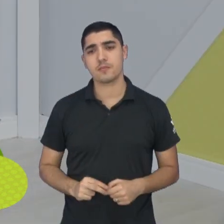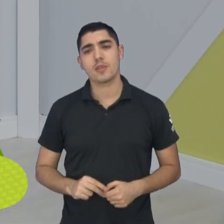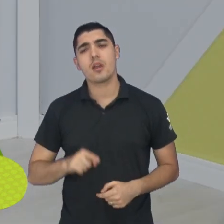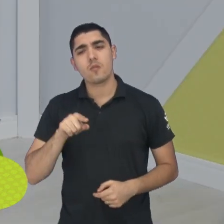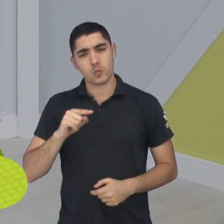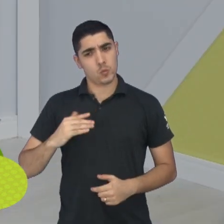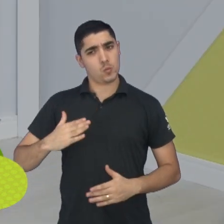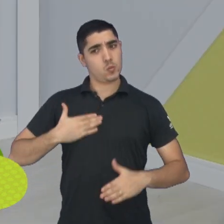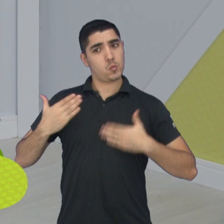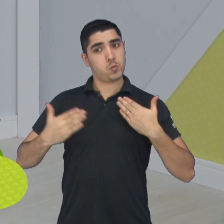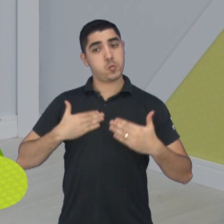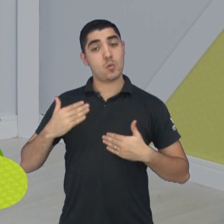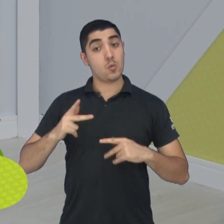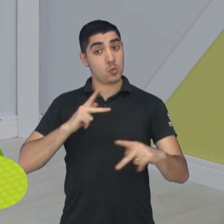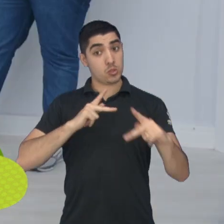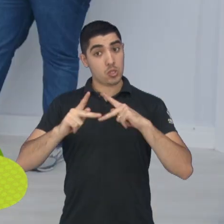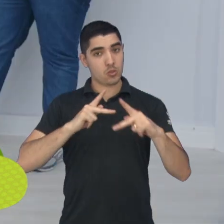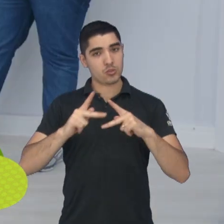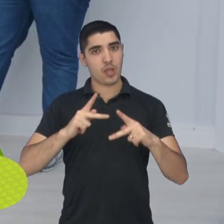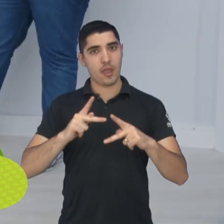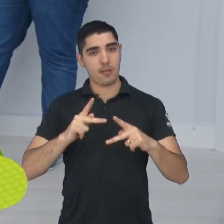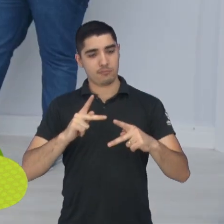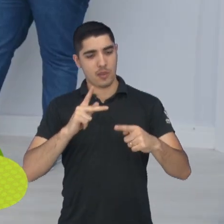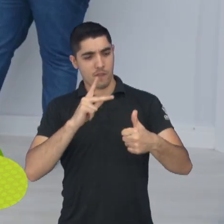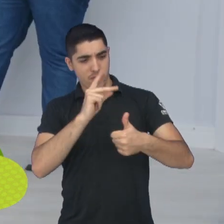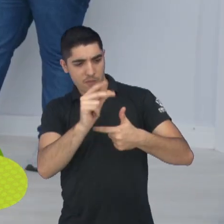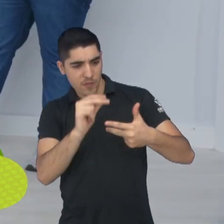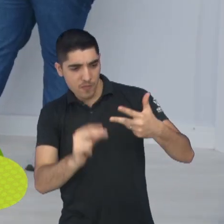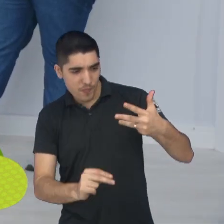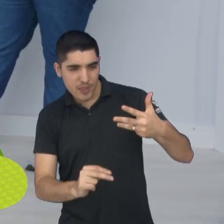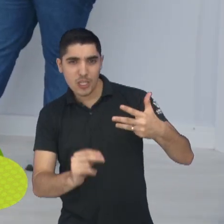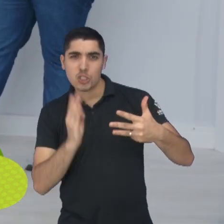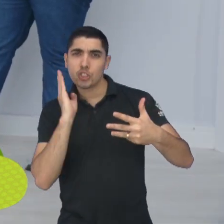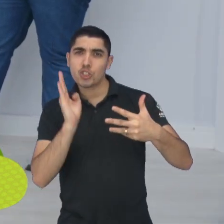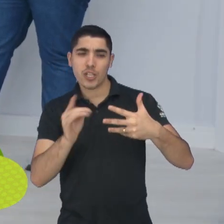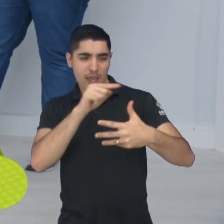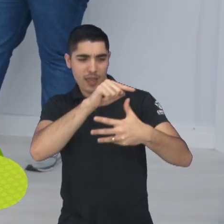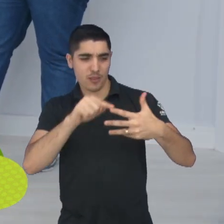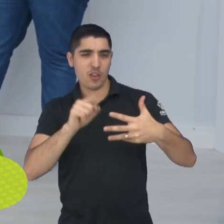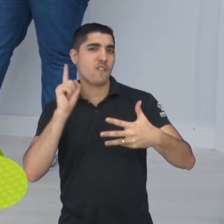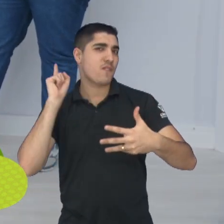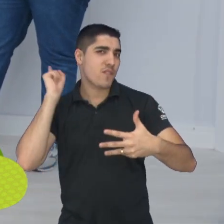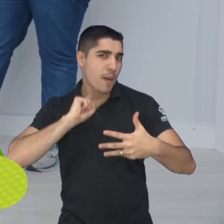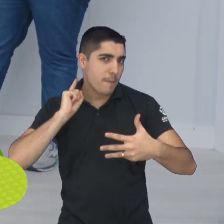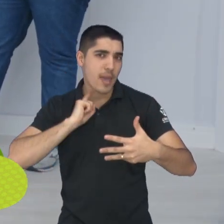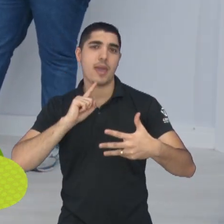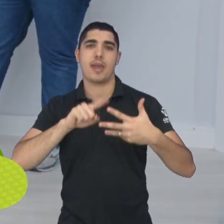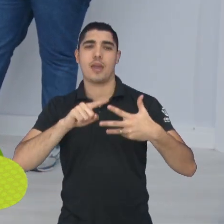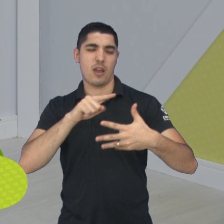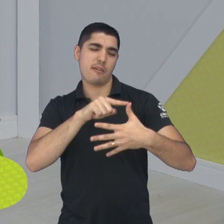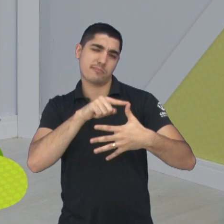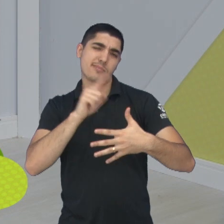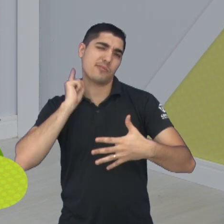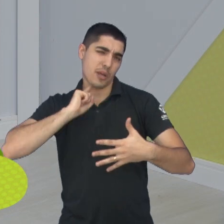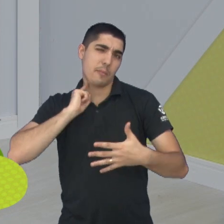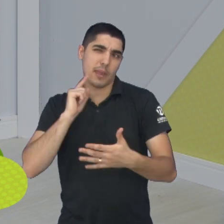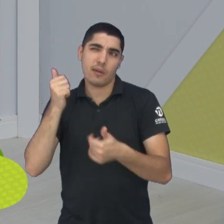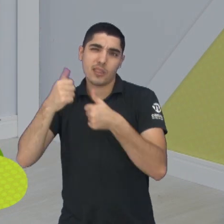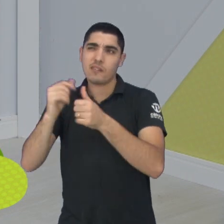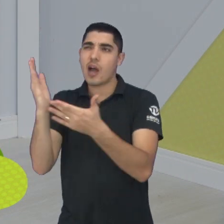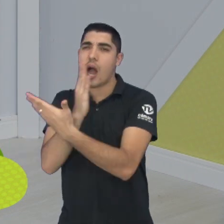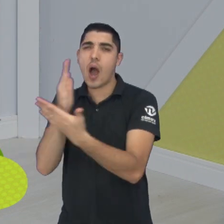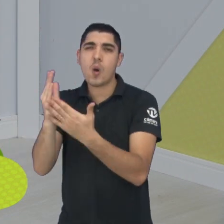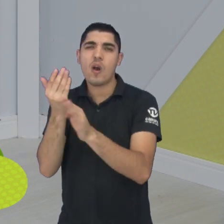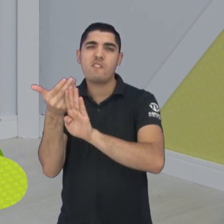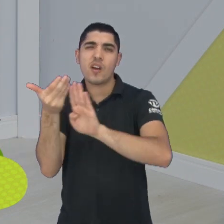essa sequência de vitórias que o São José teve, principalmente contra os cariocas, principalmente o Flamengo? Repito, veio desfalcado, mas o São José não tem nada a ver com isso, não